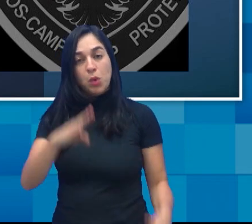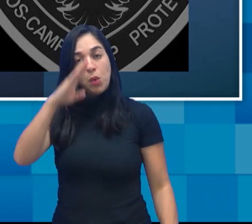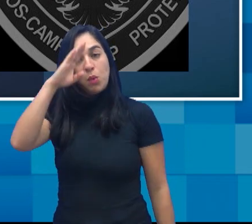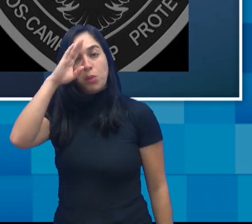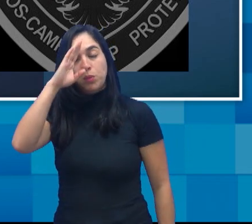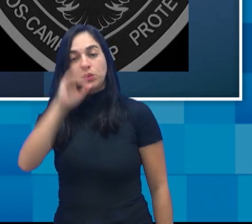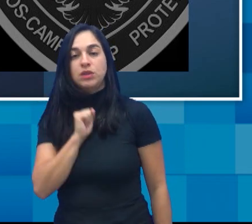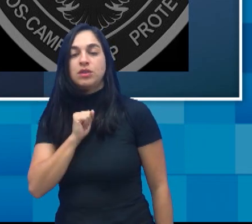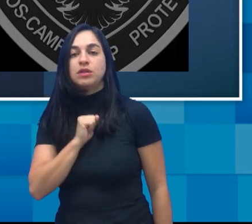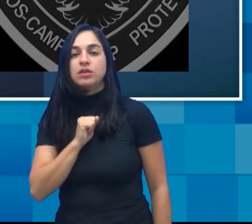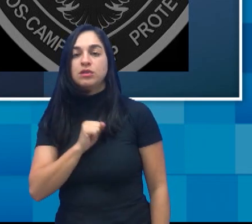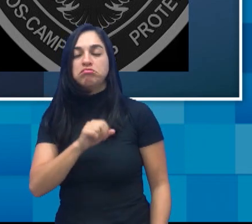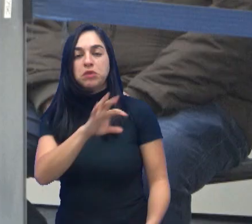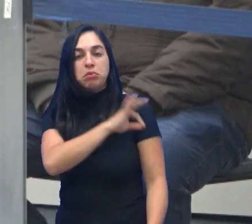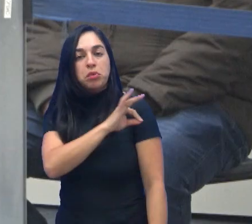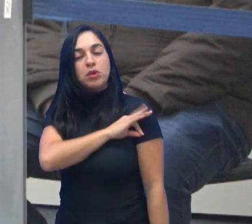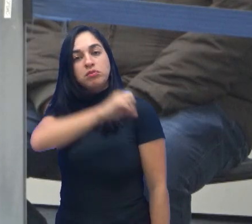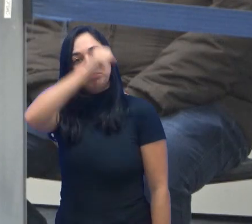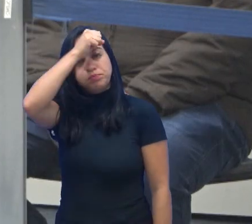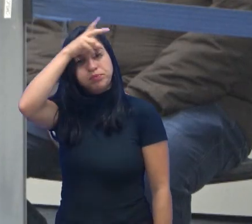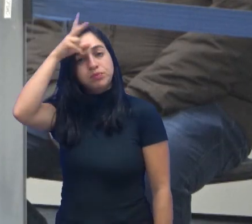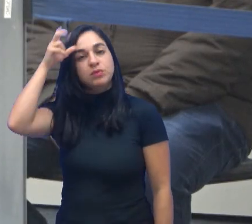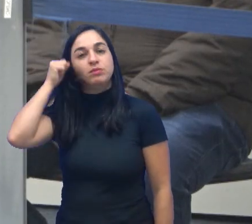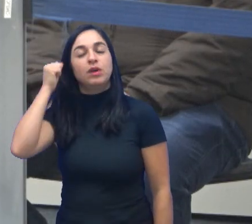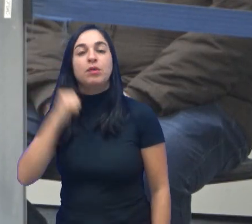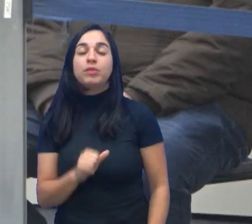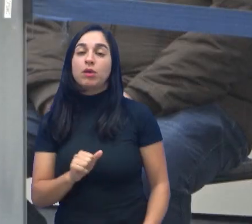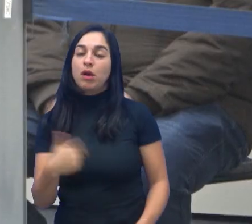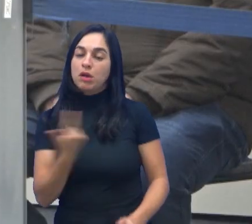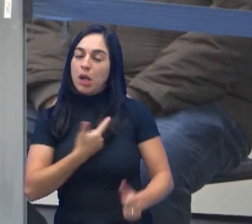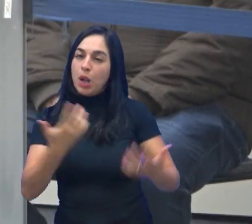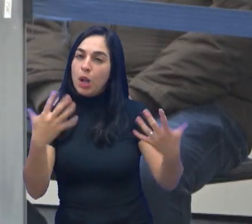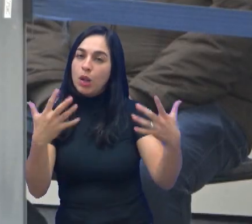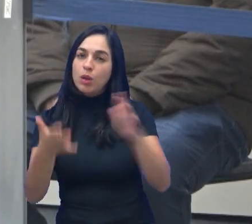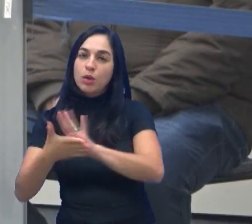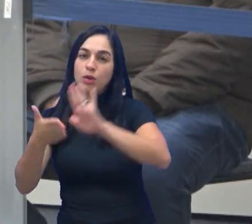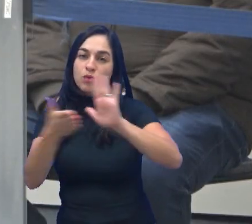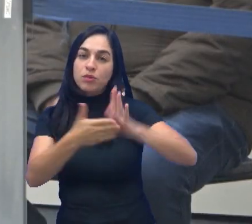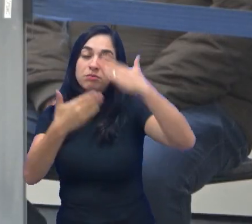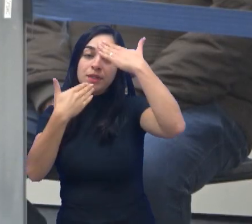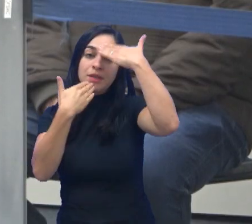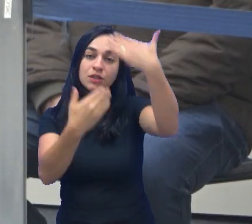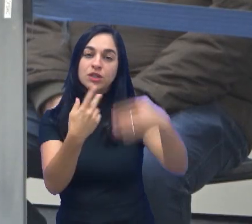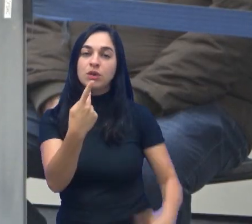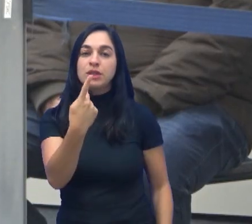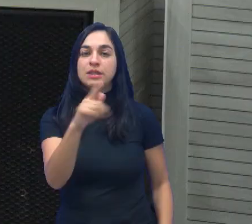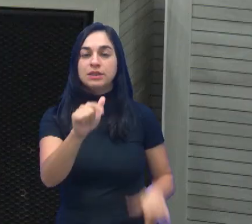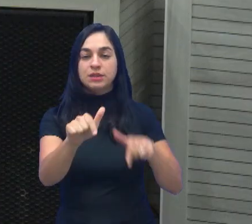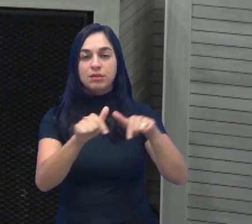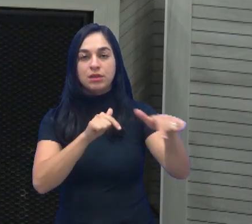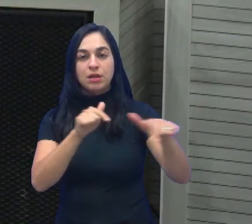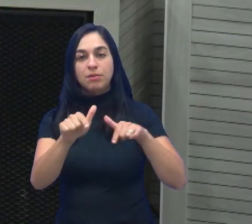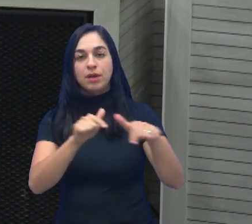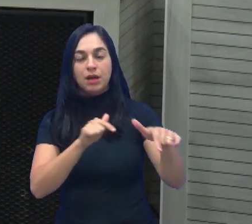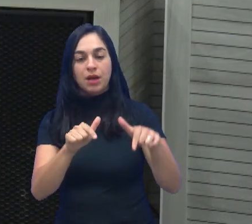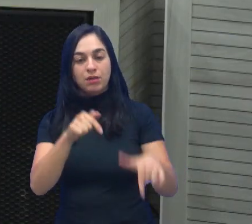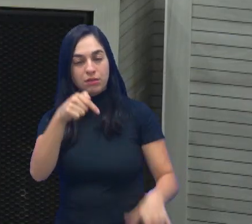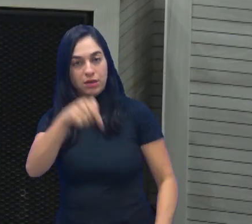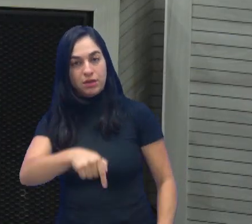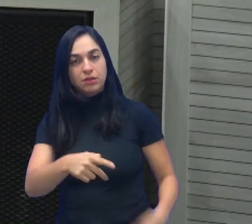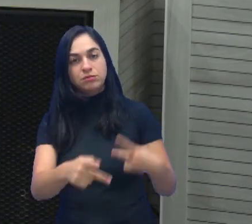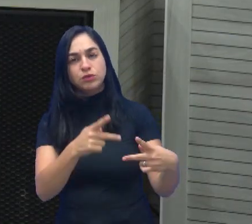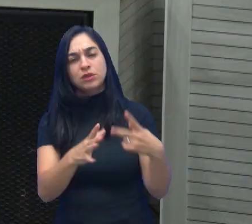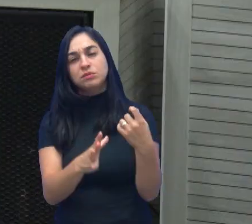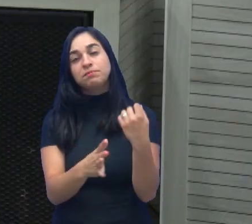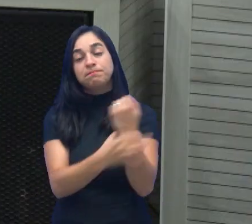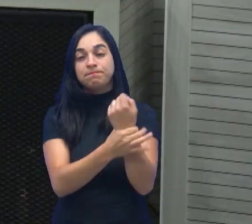Então, nosso louvor e gratidão ao trabalho que os senhores têm prestado na segurança da nossa cidade.